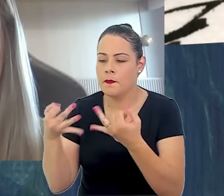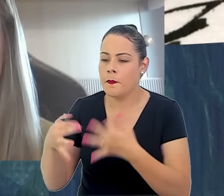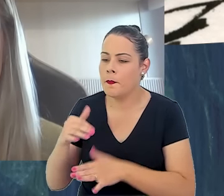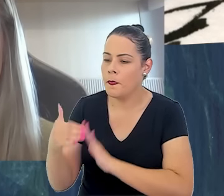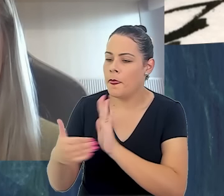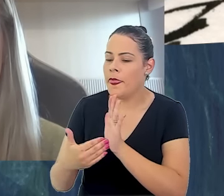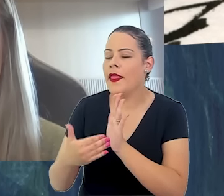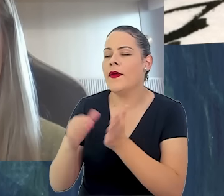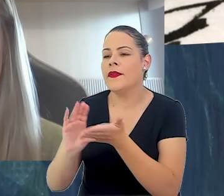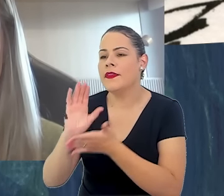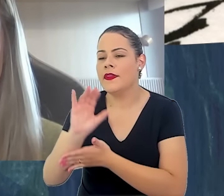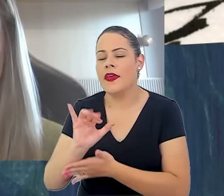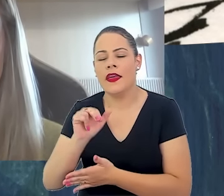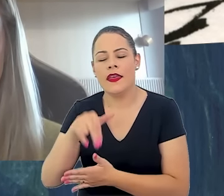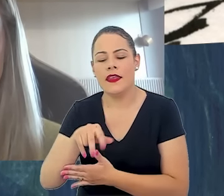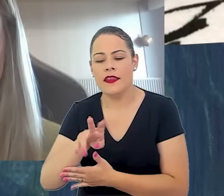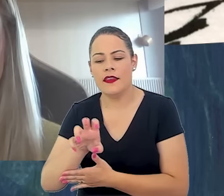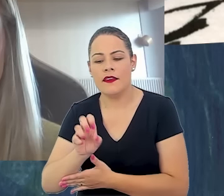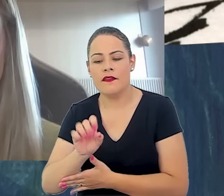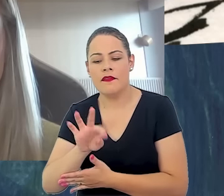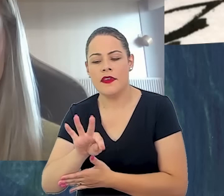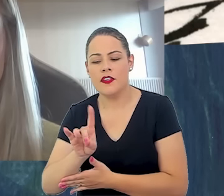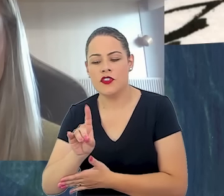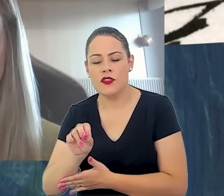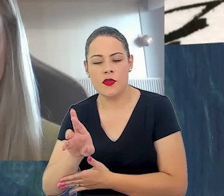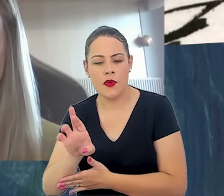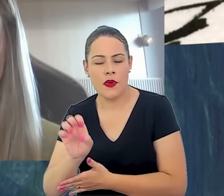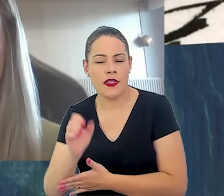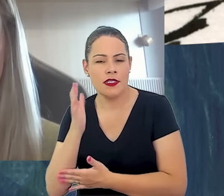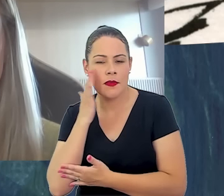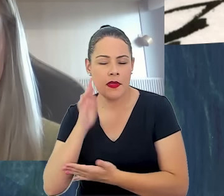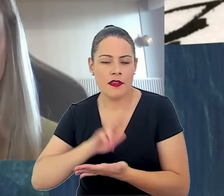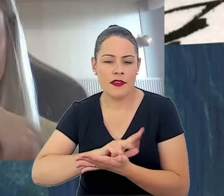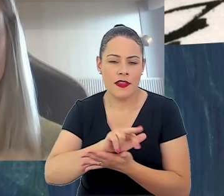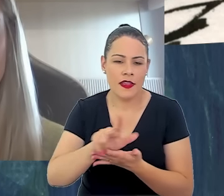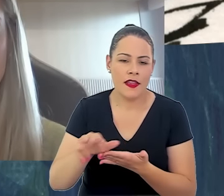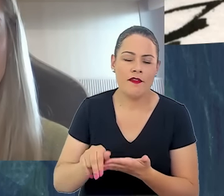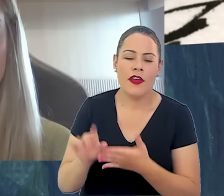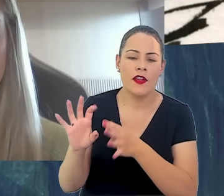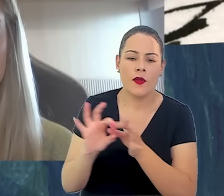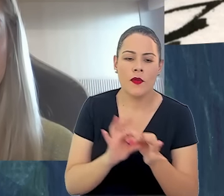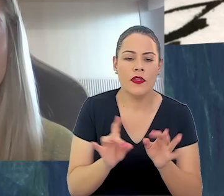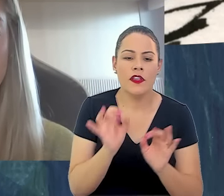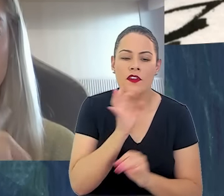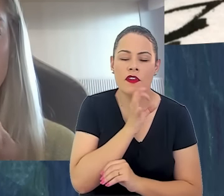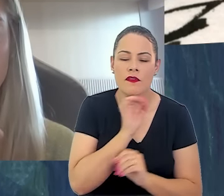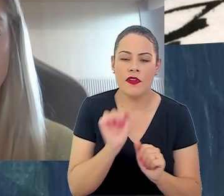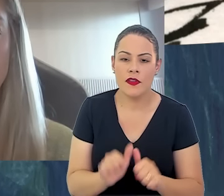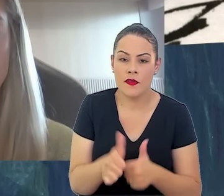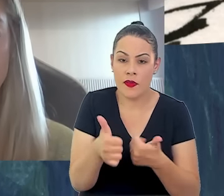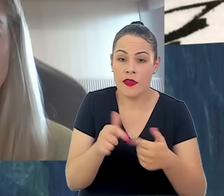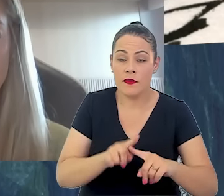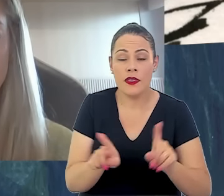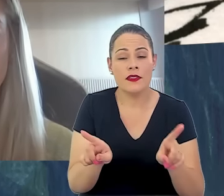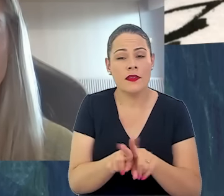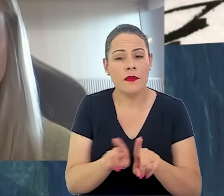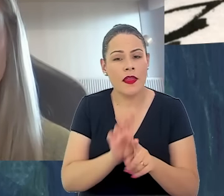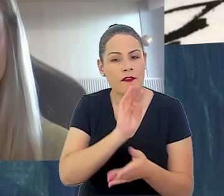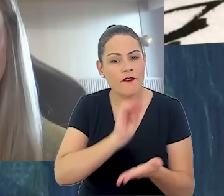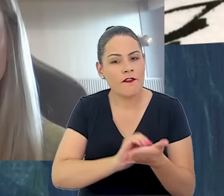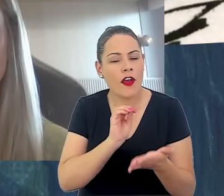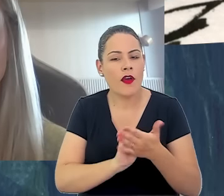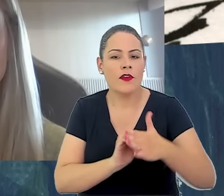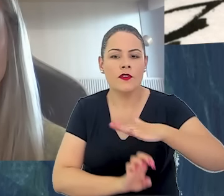dos investidores, né, por mecanismos aí de títulos verdes e tudo mais, e a falta de uma estrutura